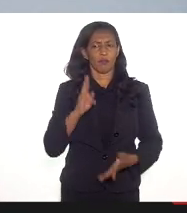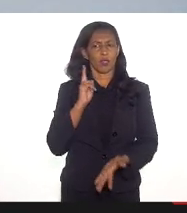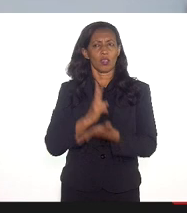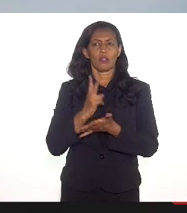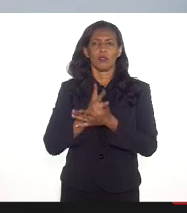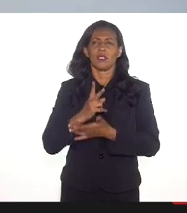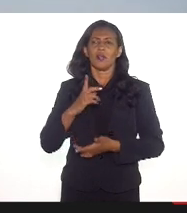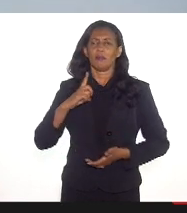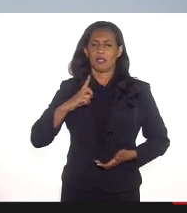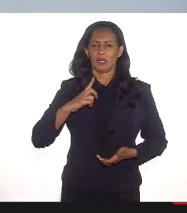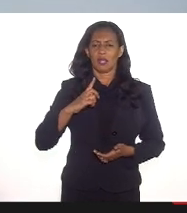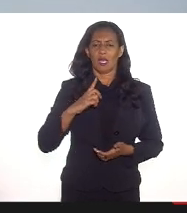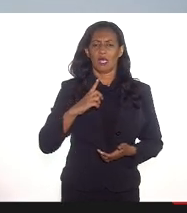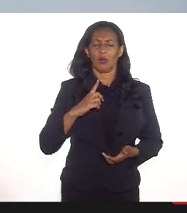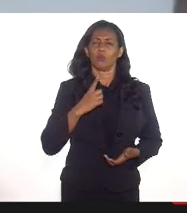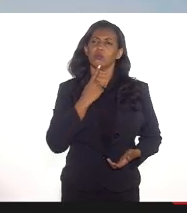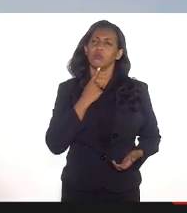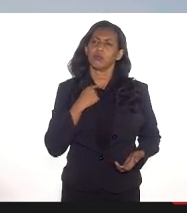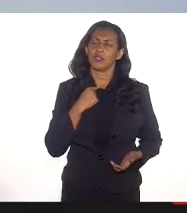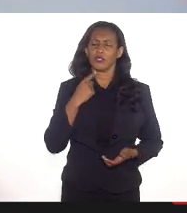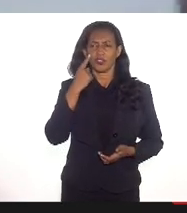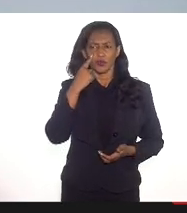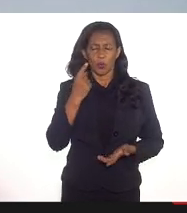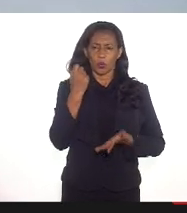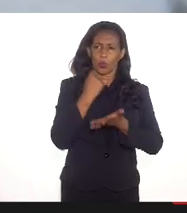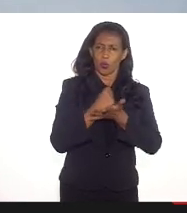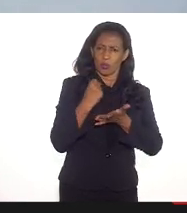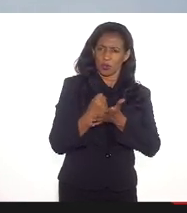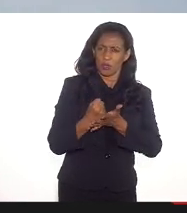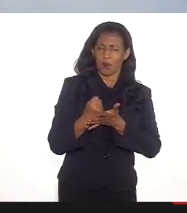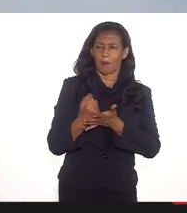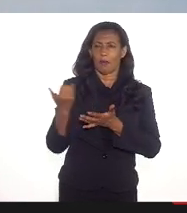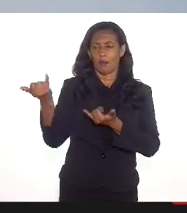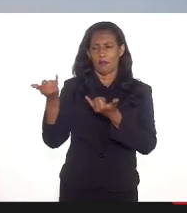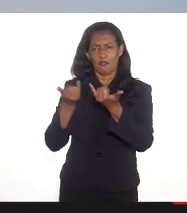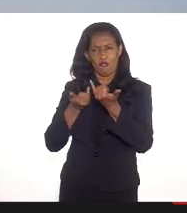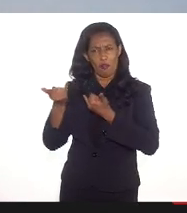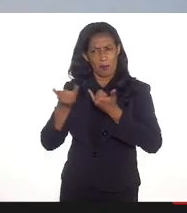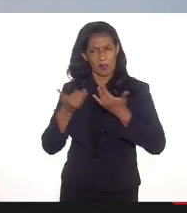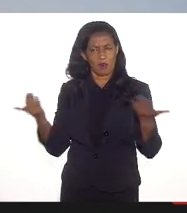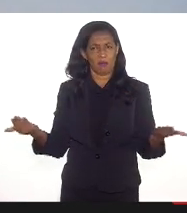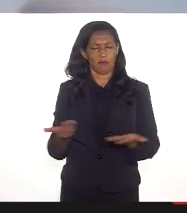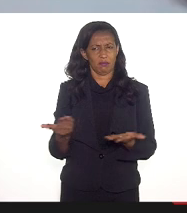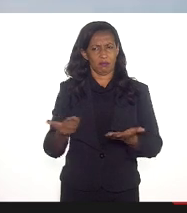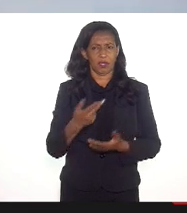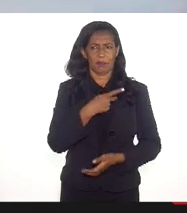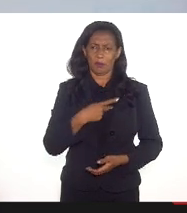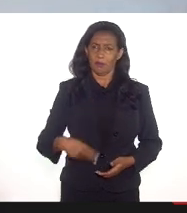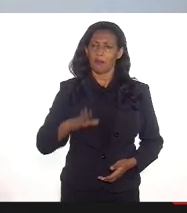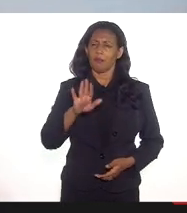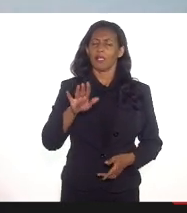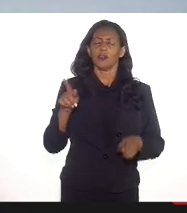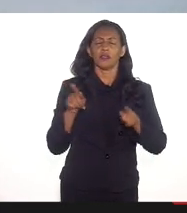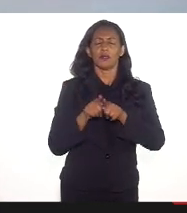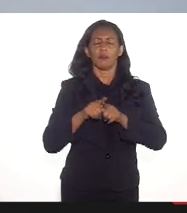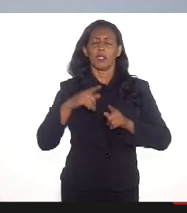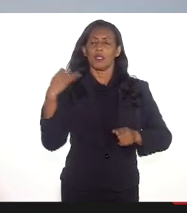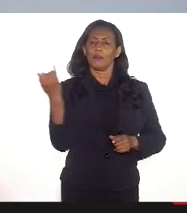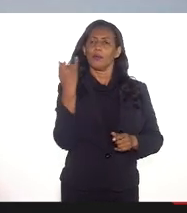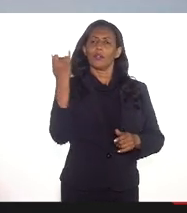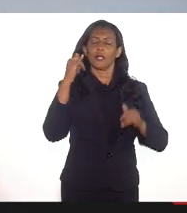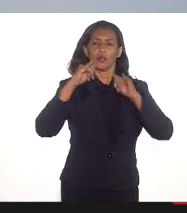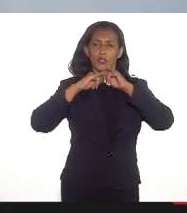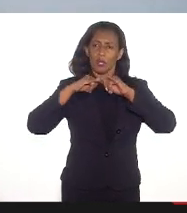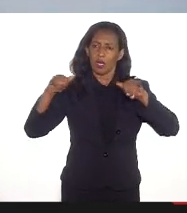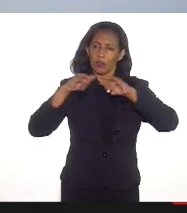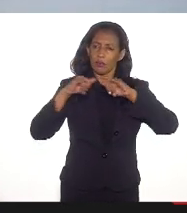tem a perspectiva de contratar agora, né? Foi nos informado pelo presidente isso, mas era importante ser anunciado aqui